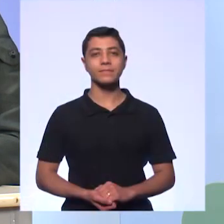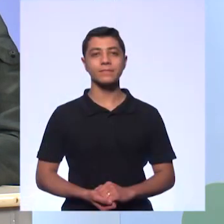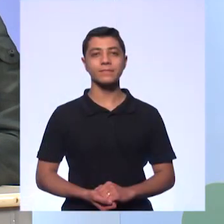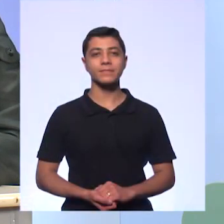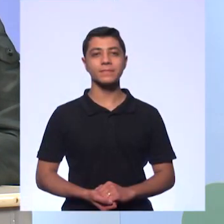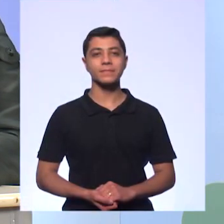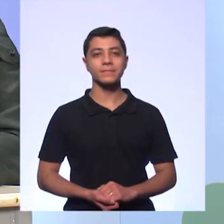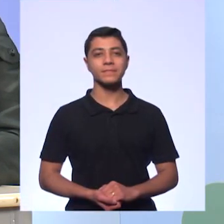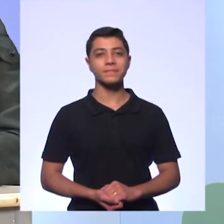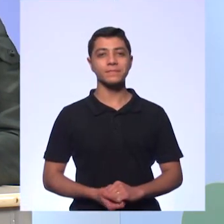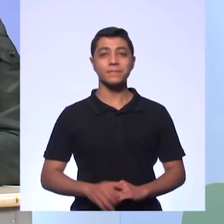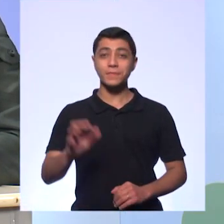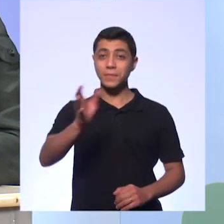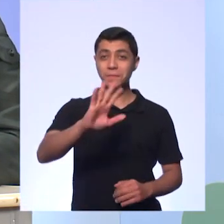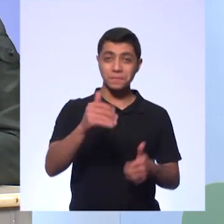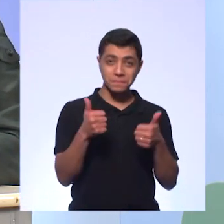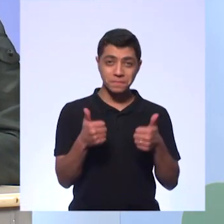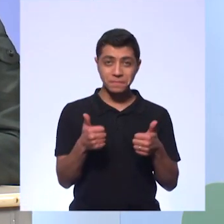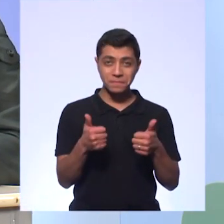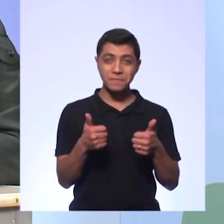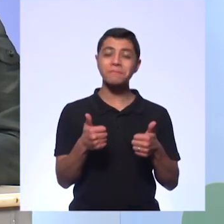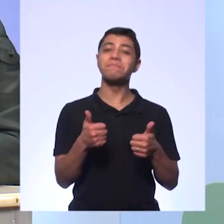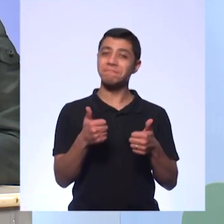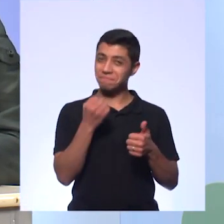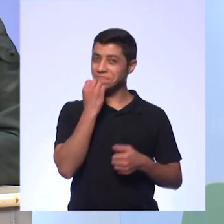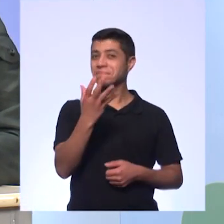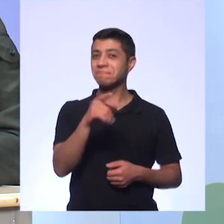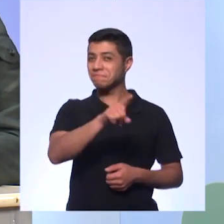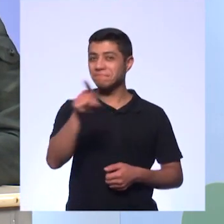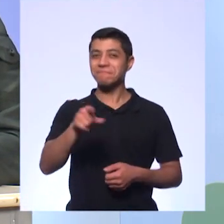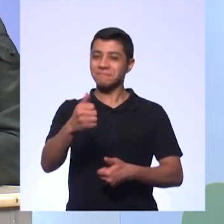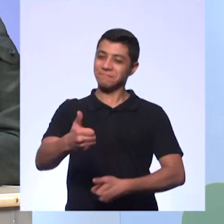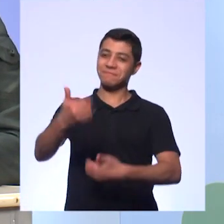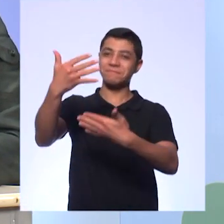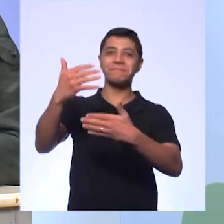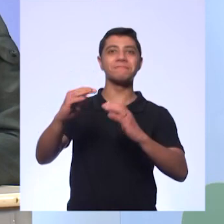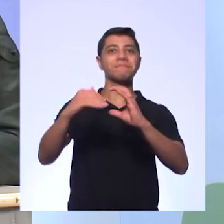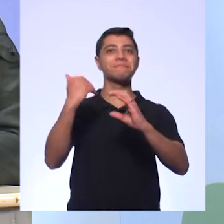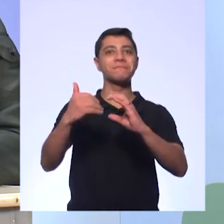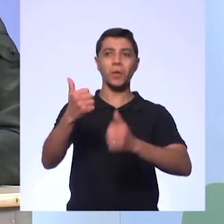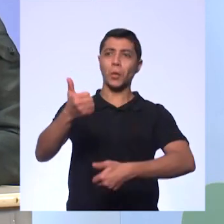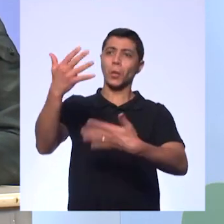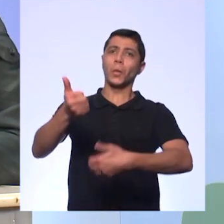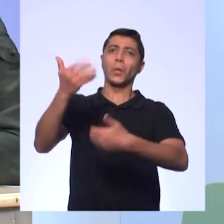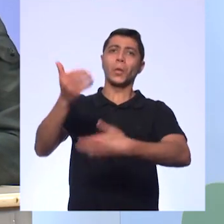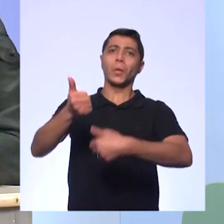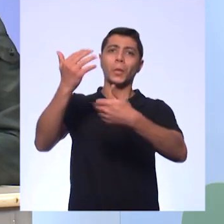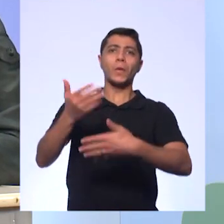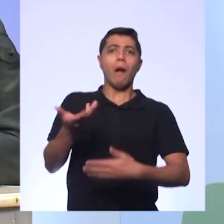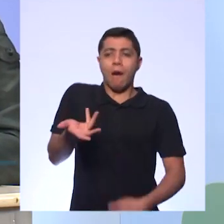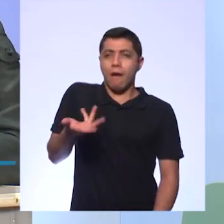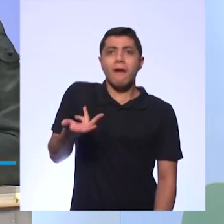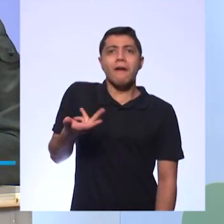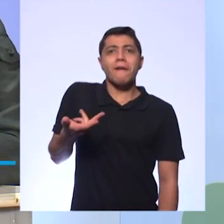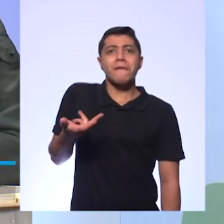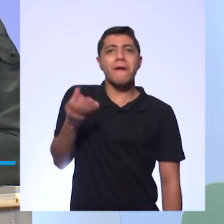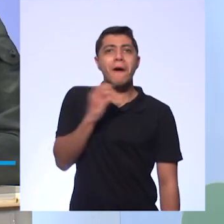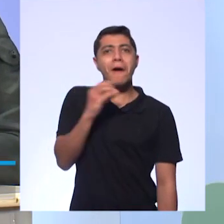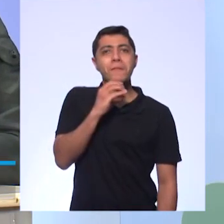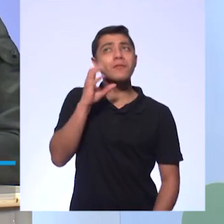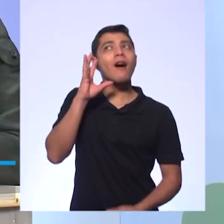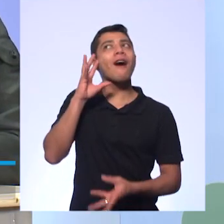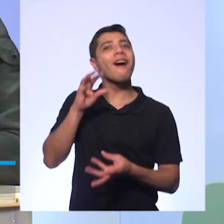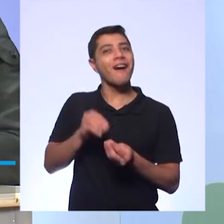Vamos lá, galera. Tá bem legal a interação de vocês no chat. Tá subindo rápido aqui. Quando tá subindo rápido é porque vocês